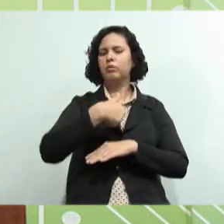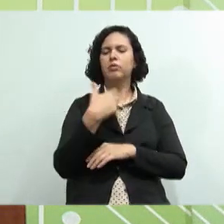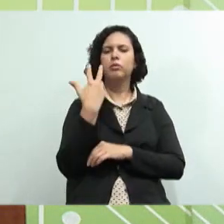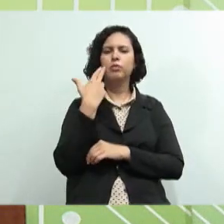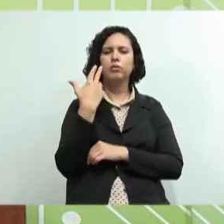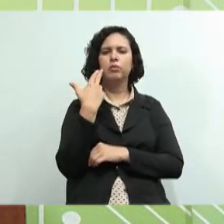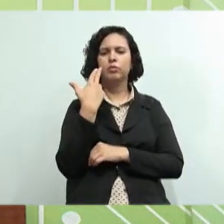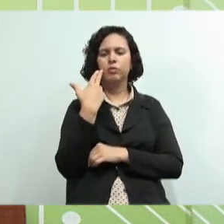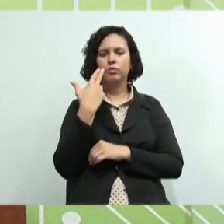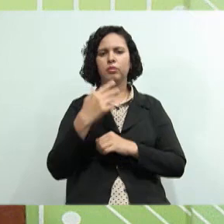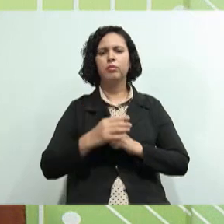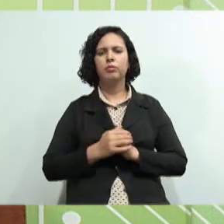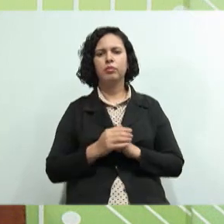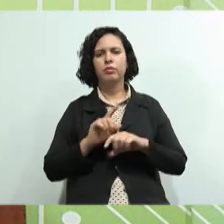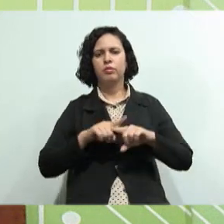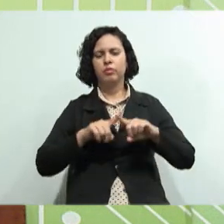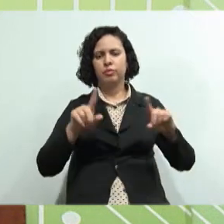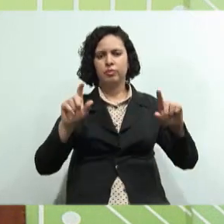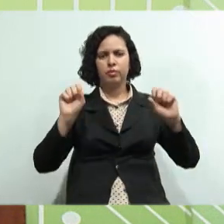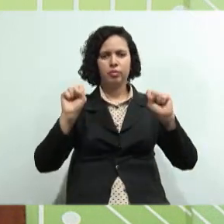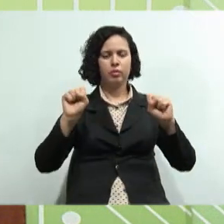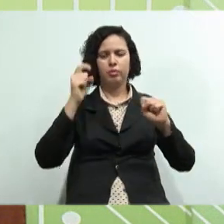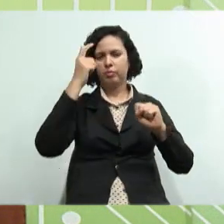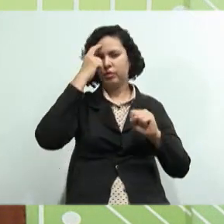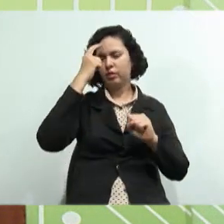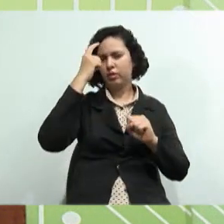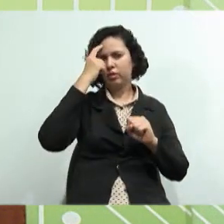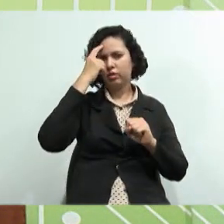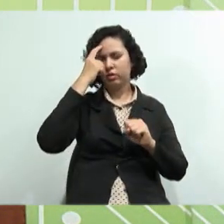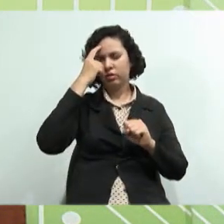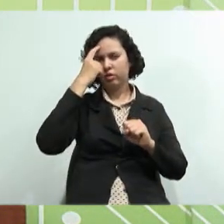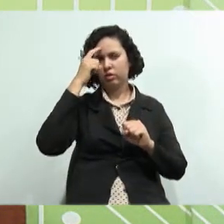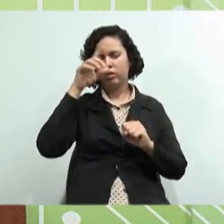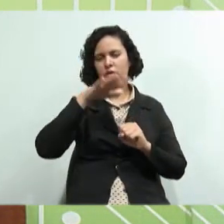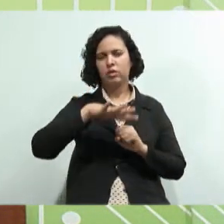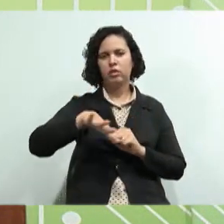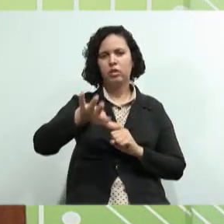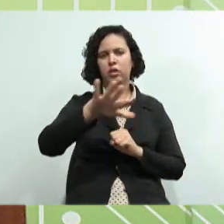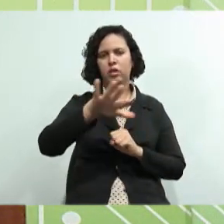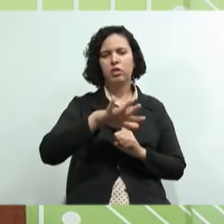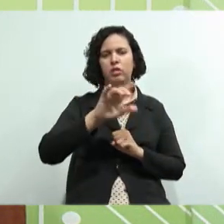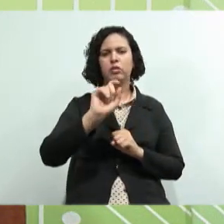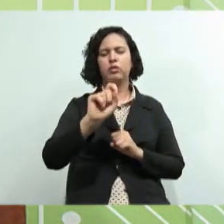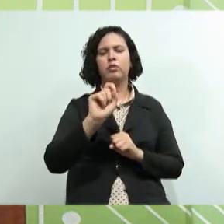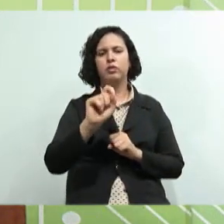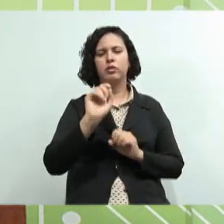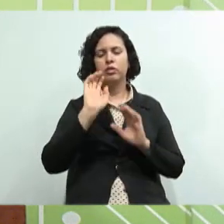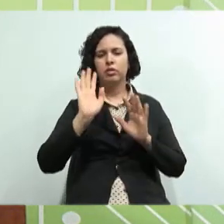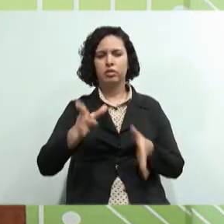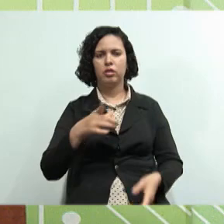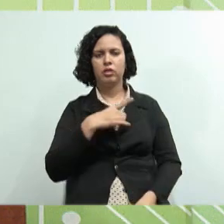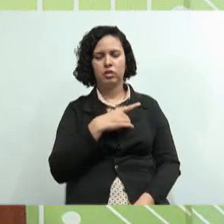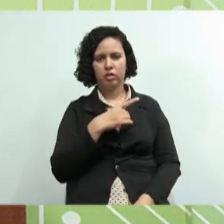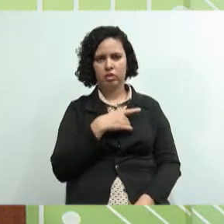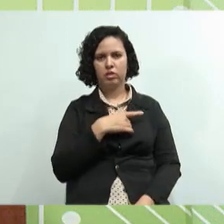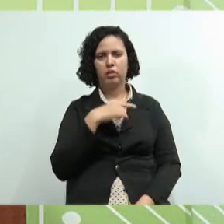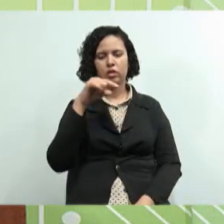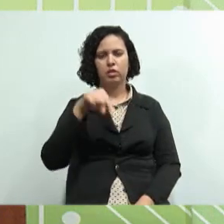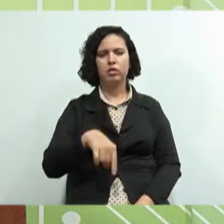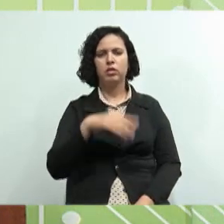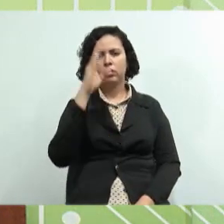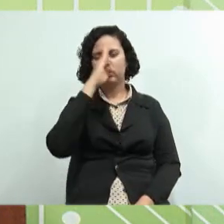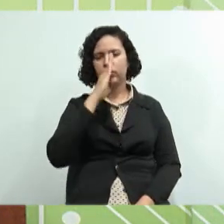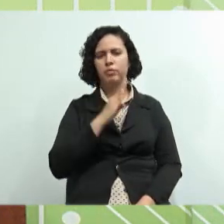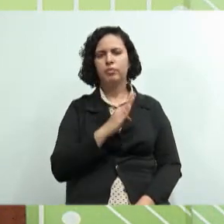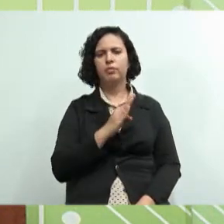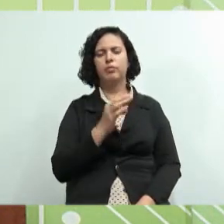exploradas. Mas a gente pode pensar em cooperativas que são de ramos mais tradicionais, que já existem aqui no nosso país,